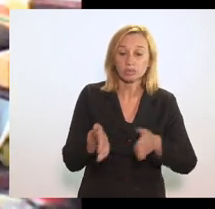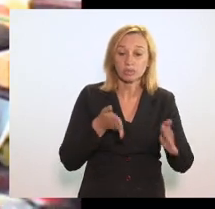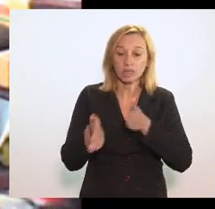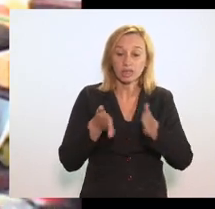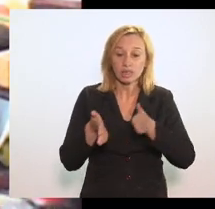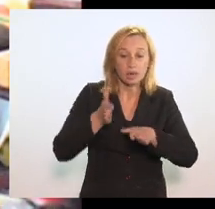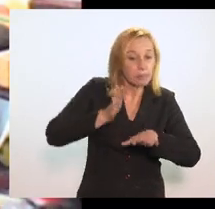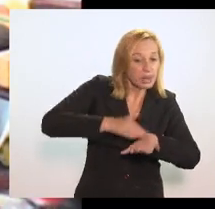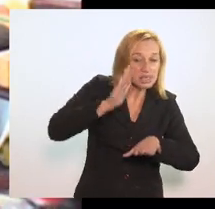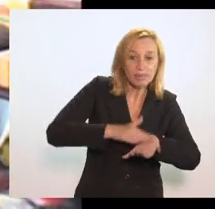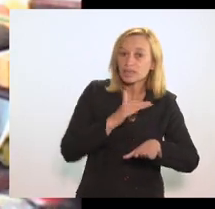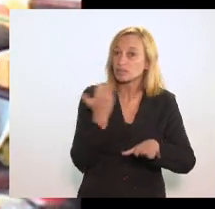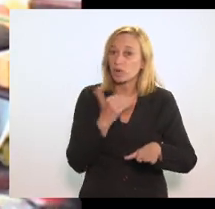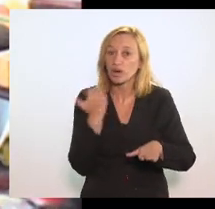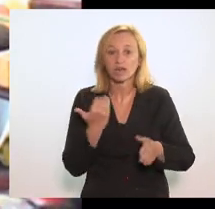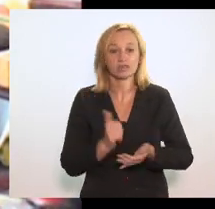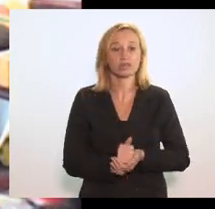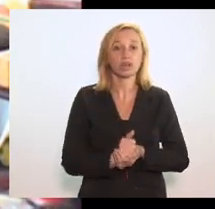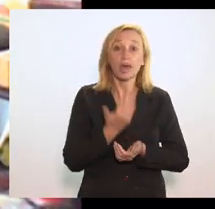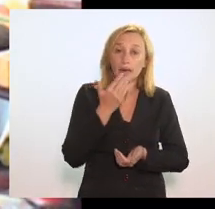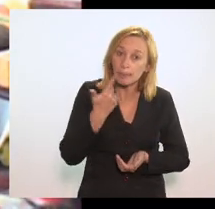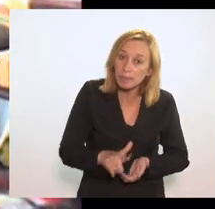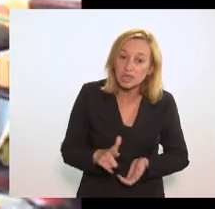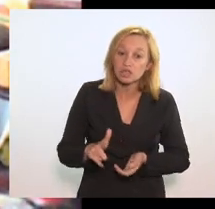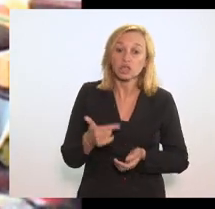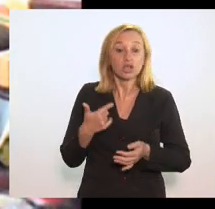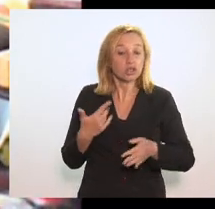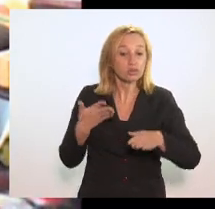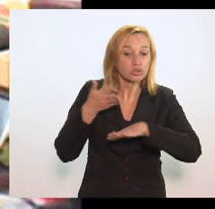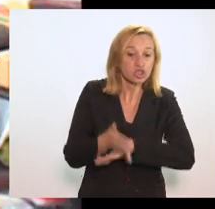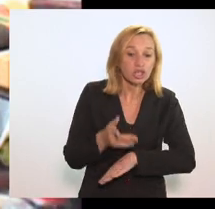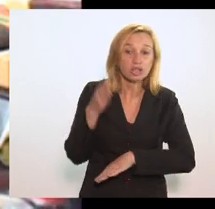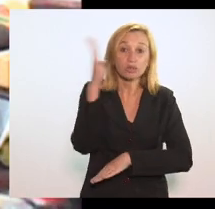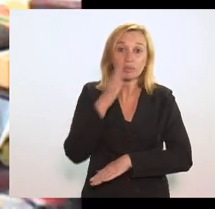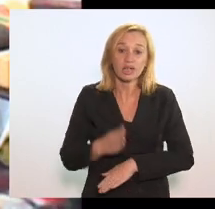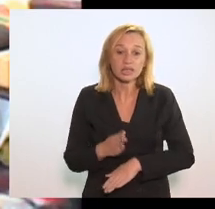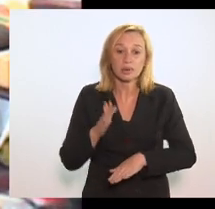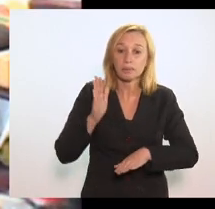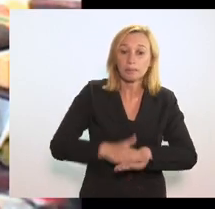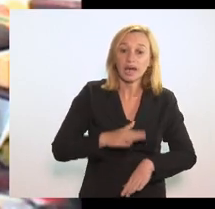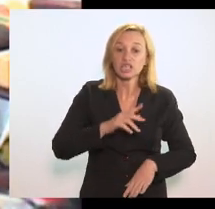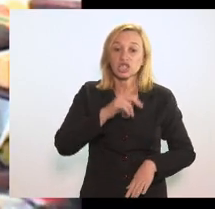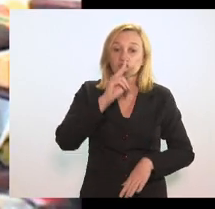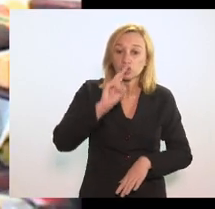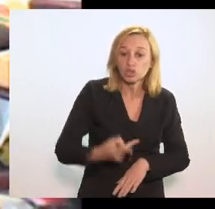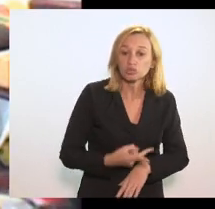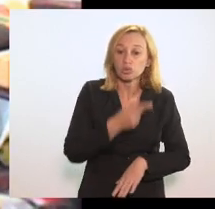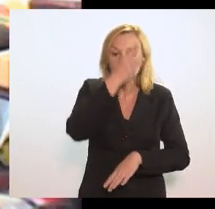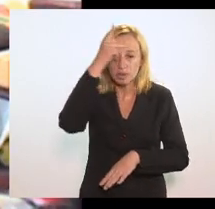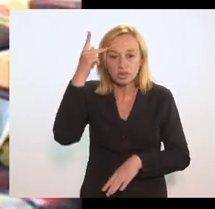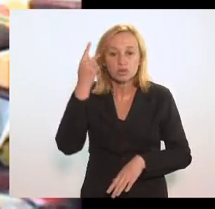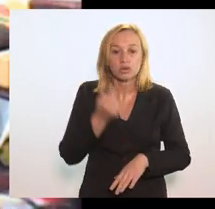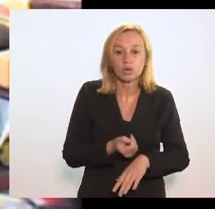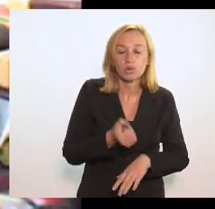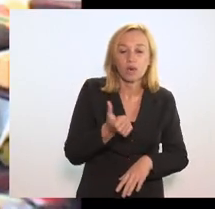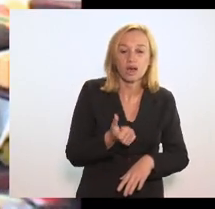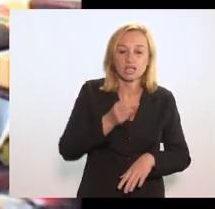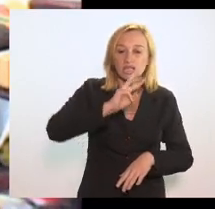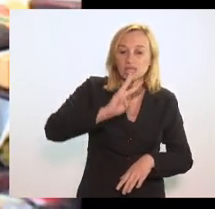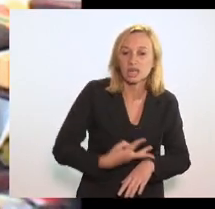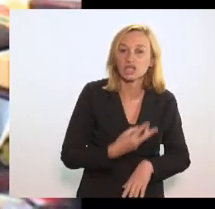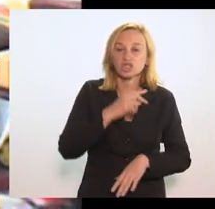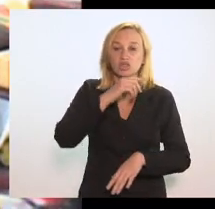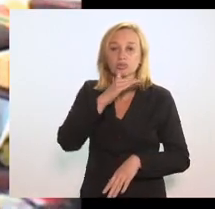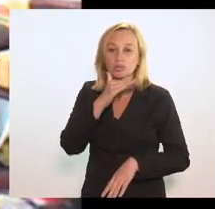matando cada vez mais. Repito, estamos chegando no Brasil a mais de 2 mil pessoas, quase batendo 3 mil